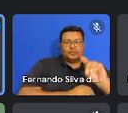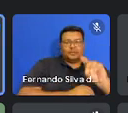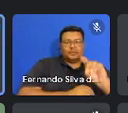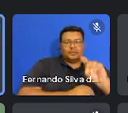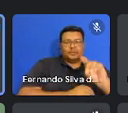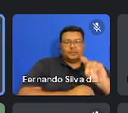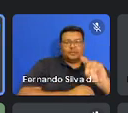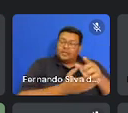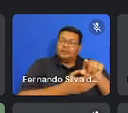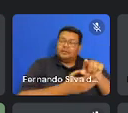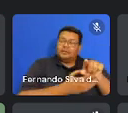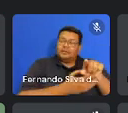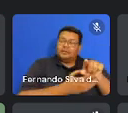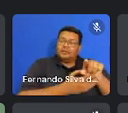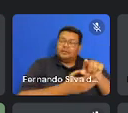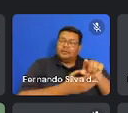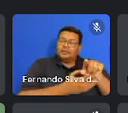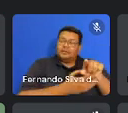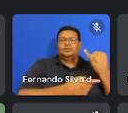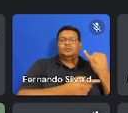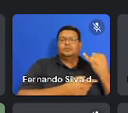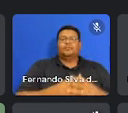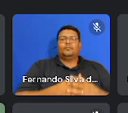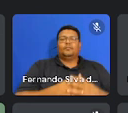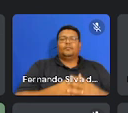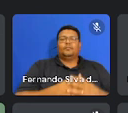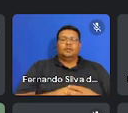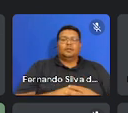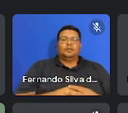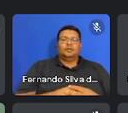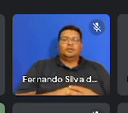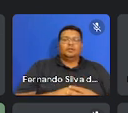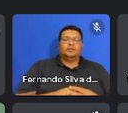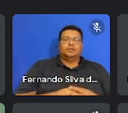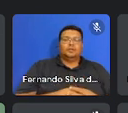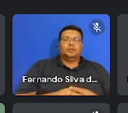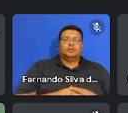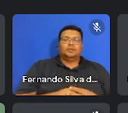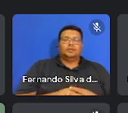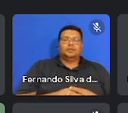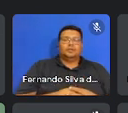A área do quadrado. Eu só coloco o denominador em cada parcela.